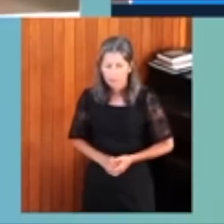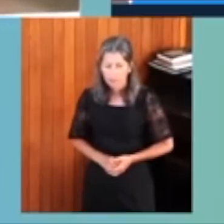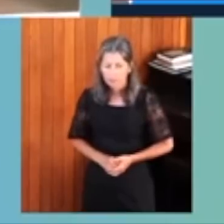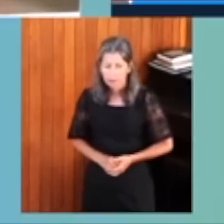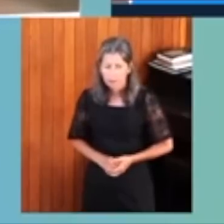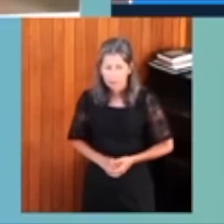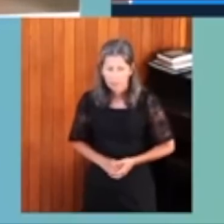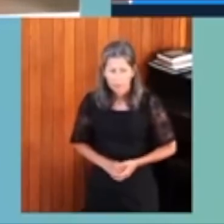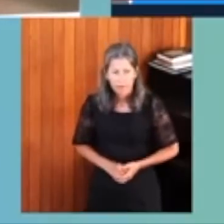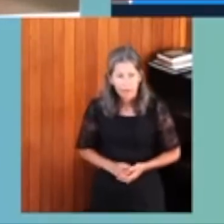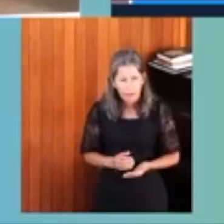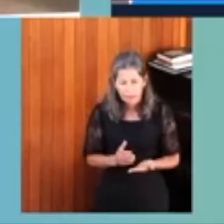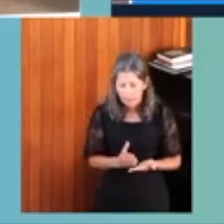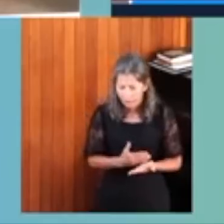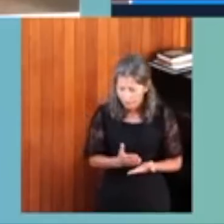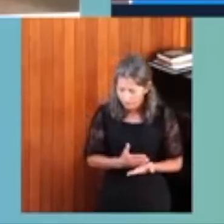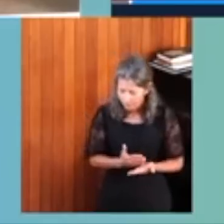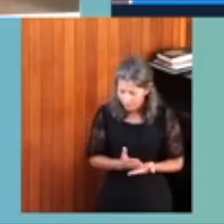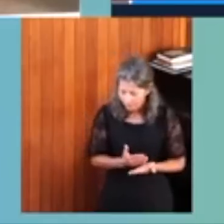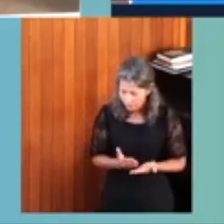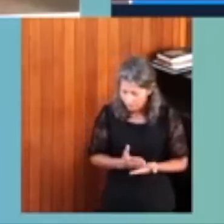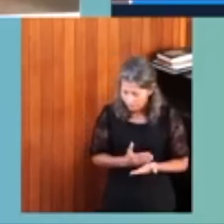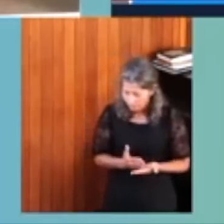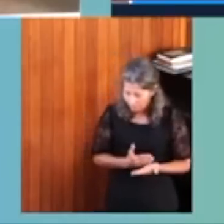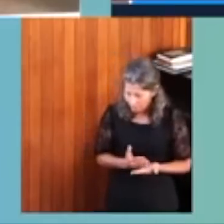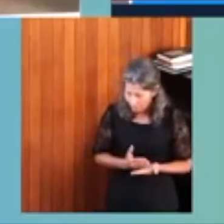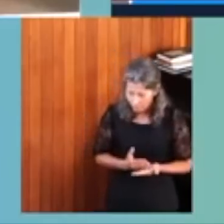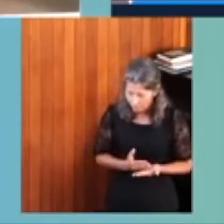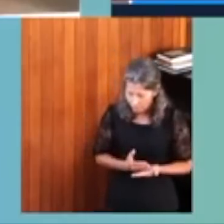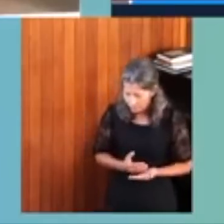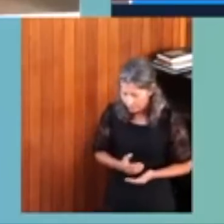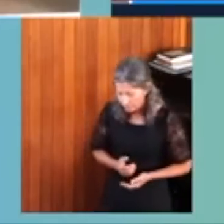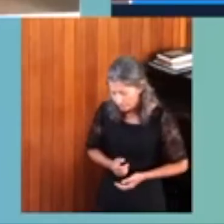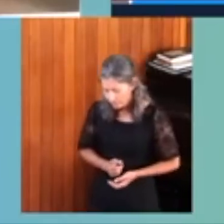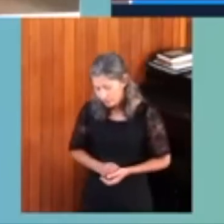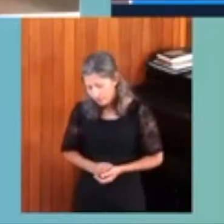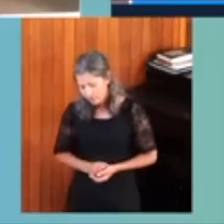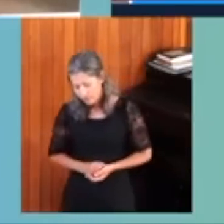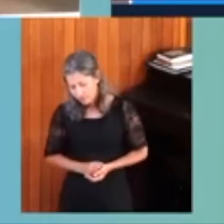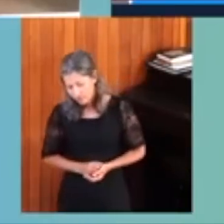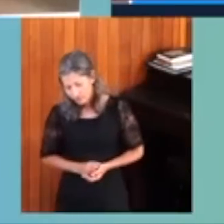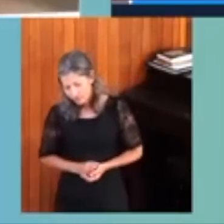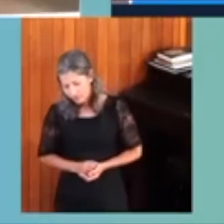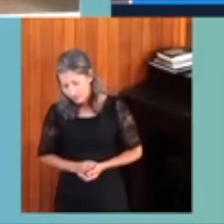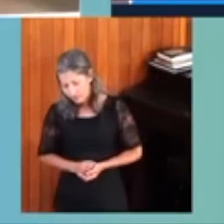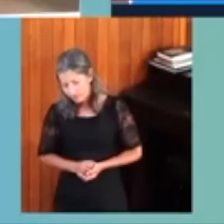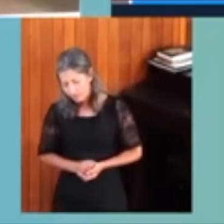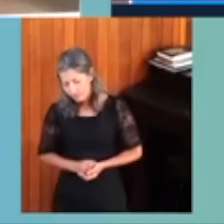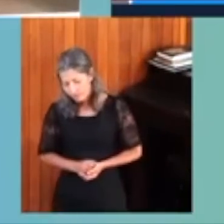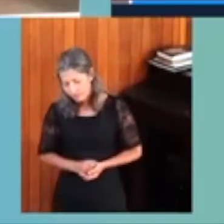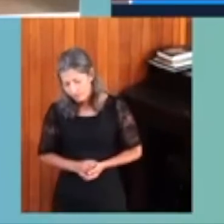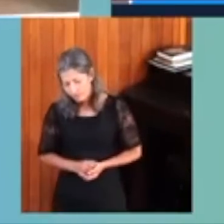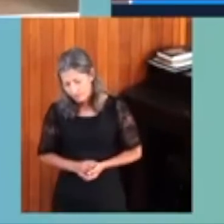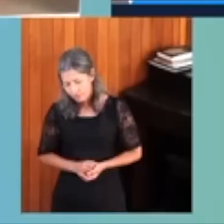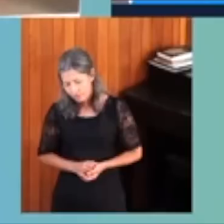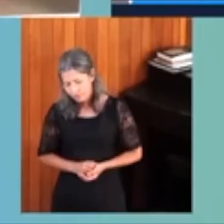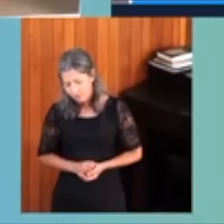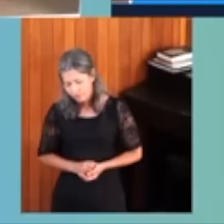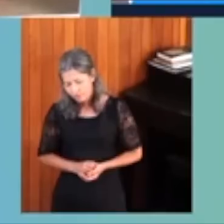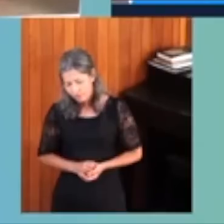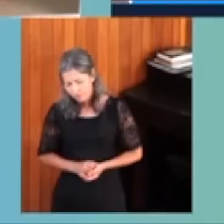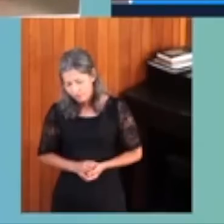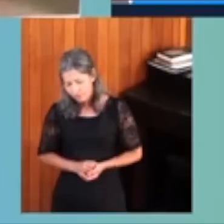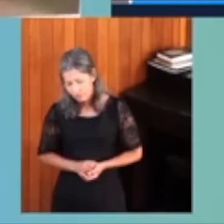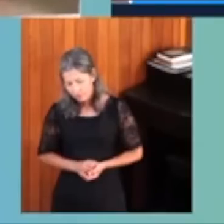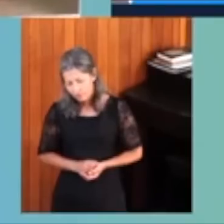10, 13 a 17, também Apocalipse 14. A resposta é aqueles que forem selados com o selo de Deus. Mas